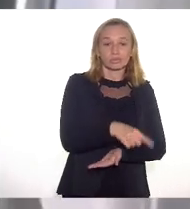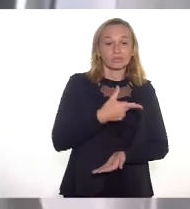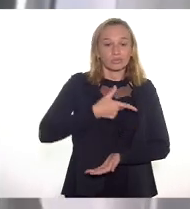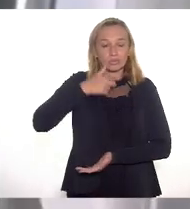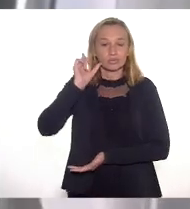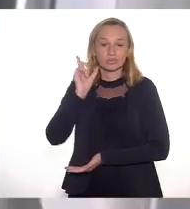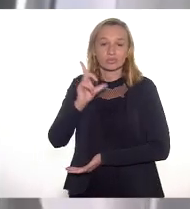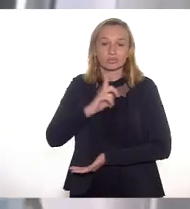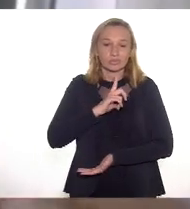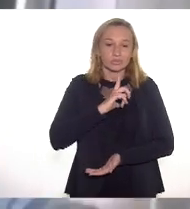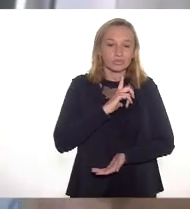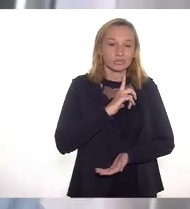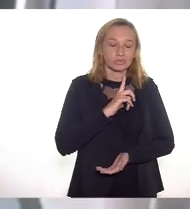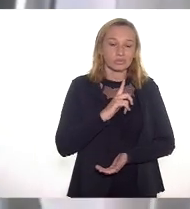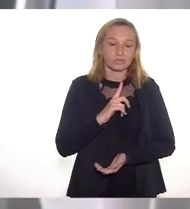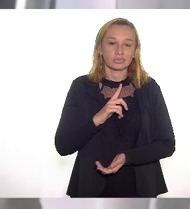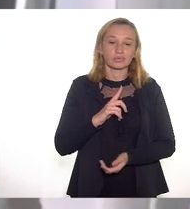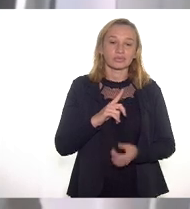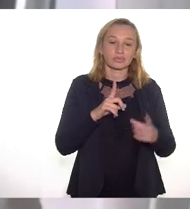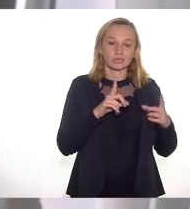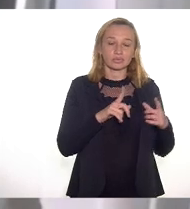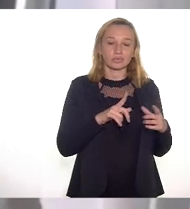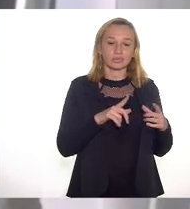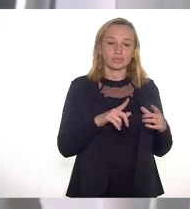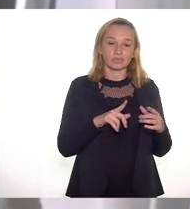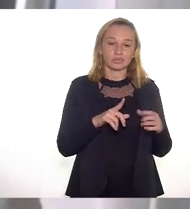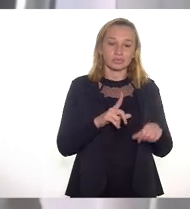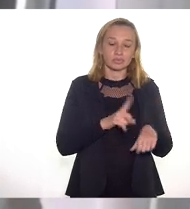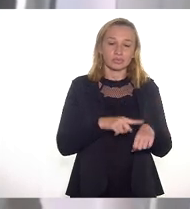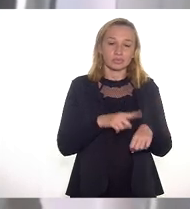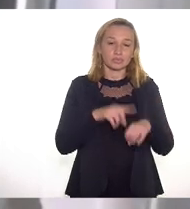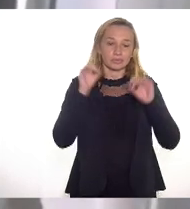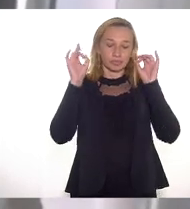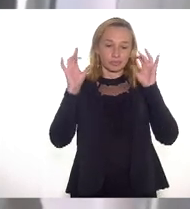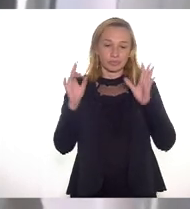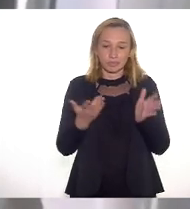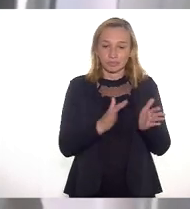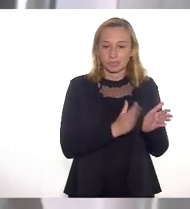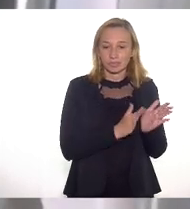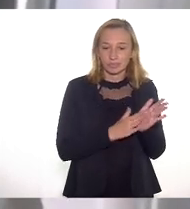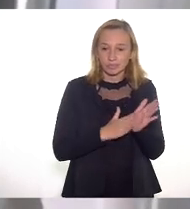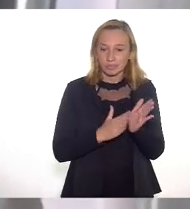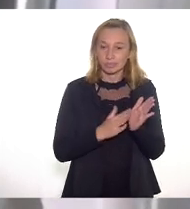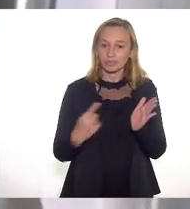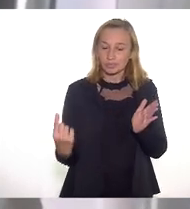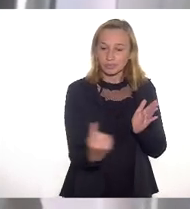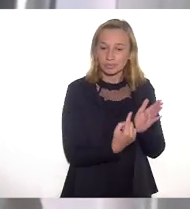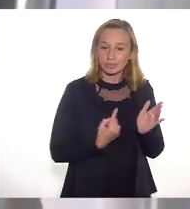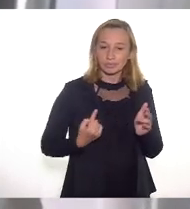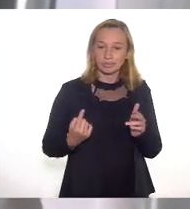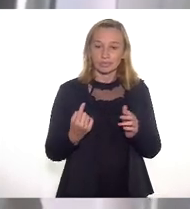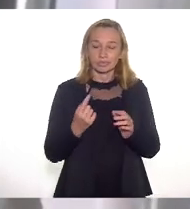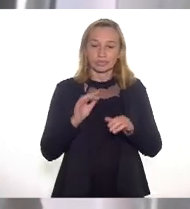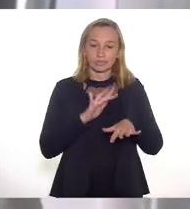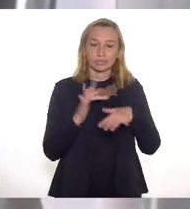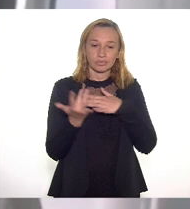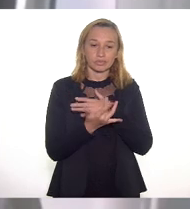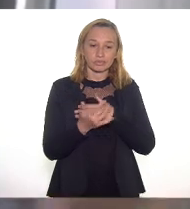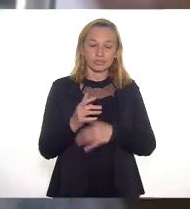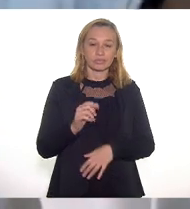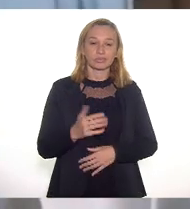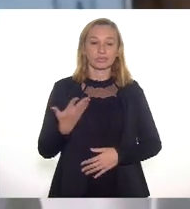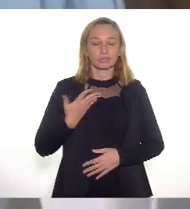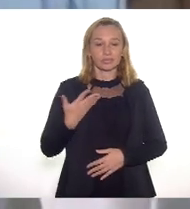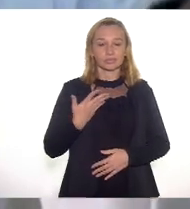teve uma edição especialíssima, deputado Luiz Paulo, da roda virtual do Bip Bip, né, do nosso querido